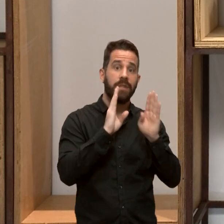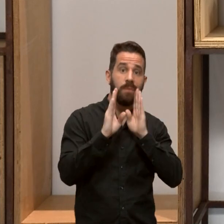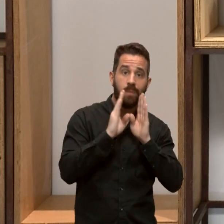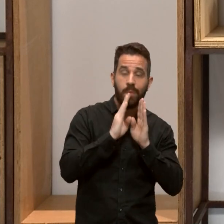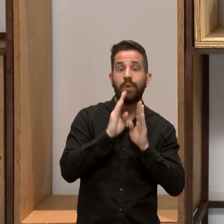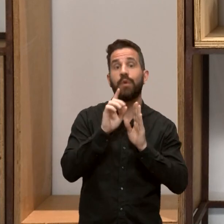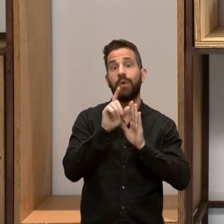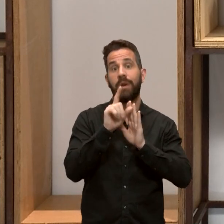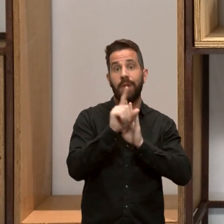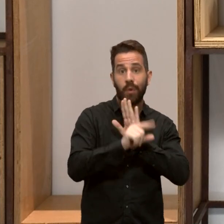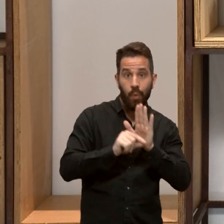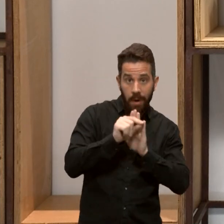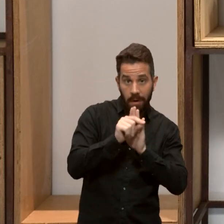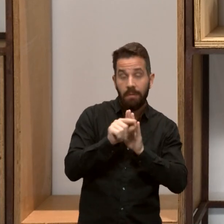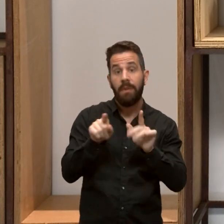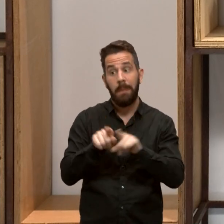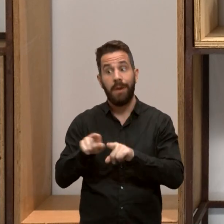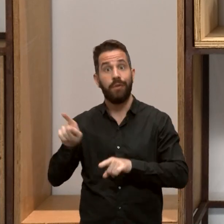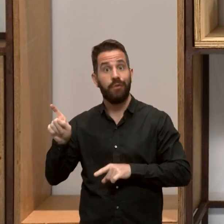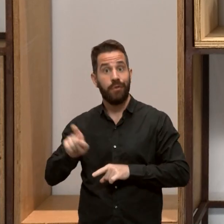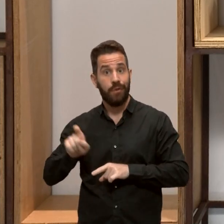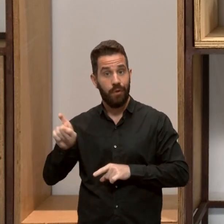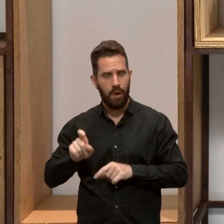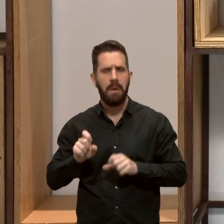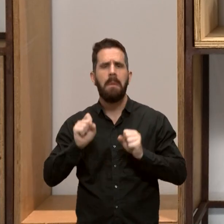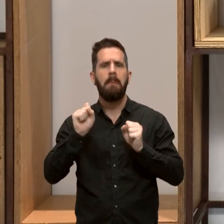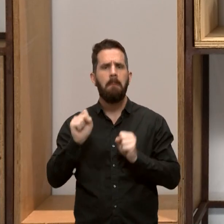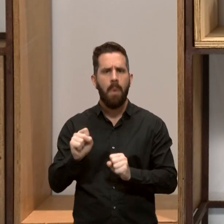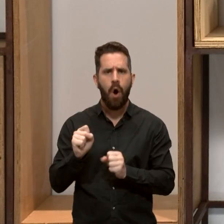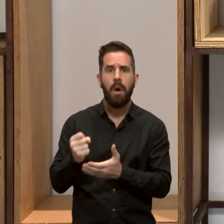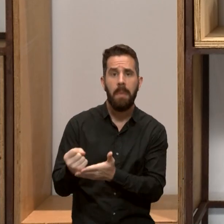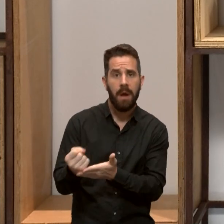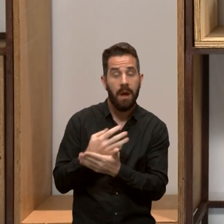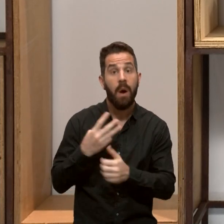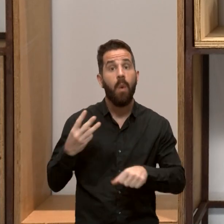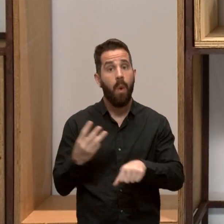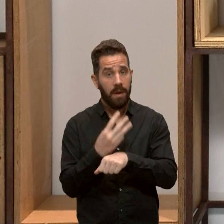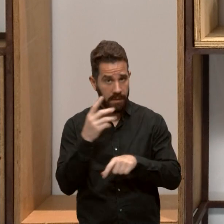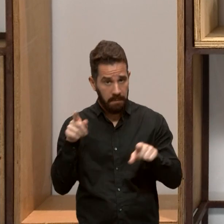lá. Também pode falar com a nossa produção pelo WhatsApp no número